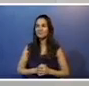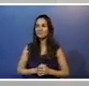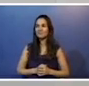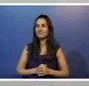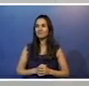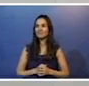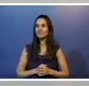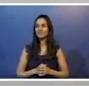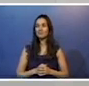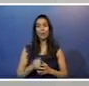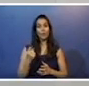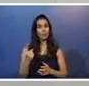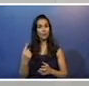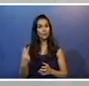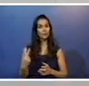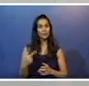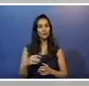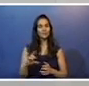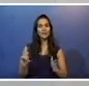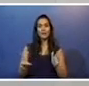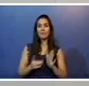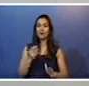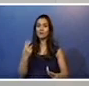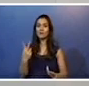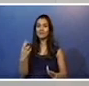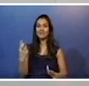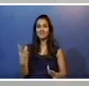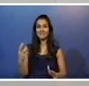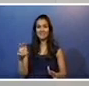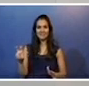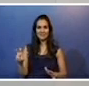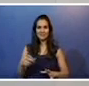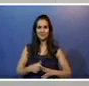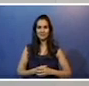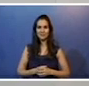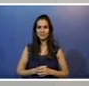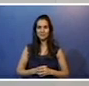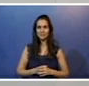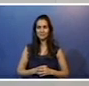Exercícios 1 e 2 da página 235.